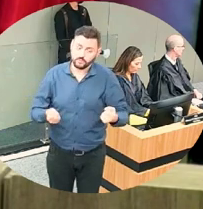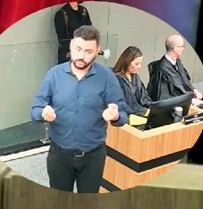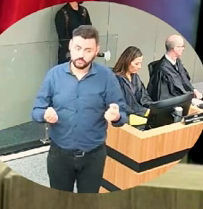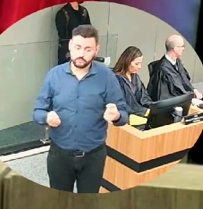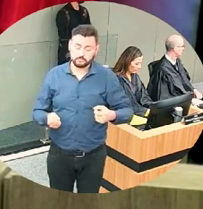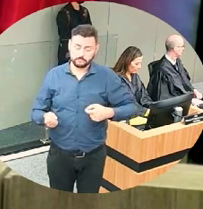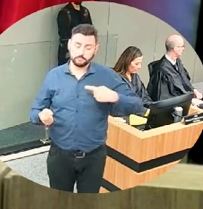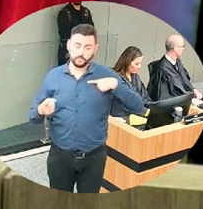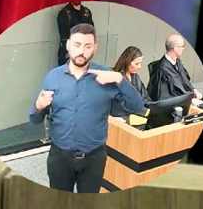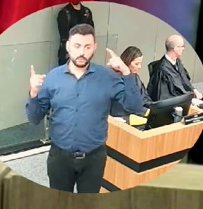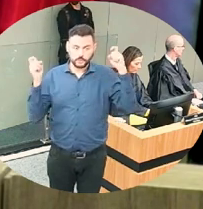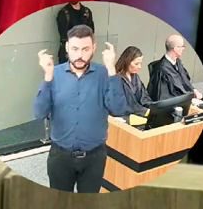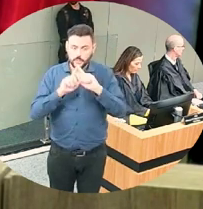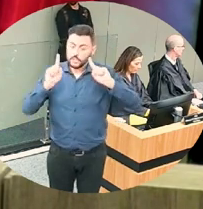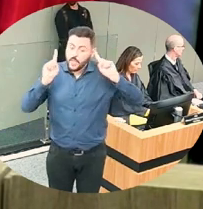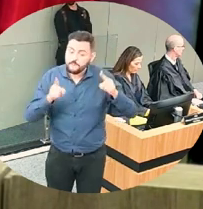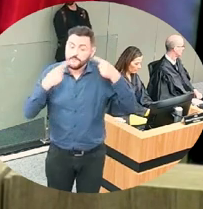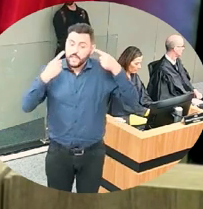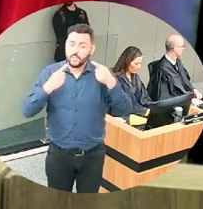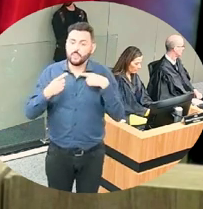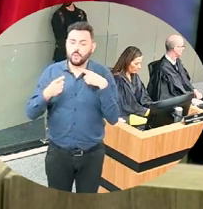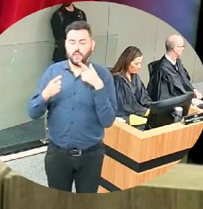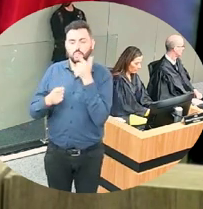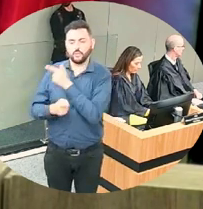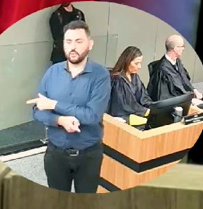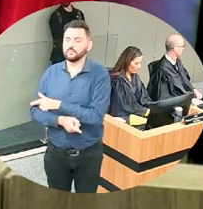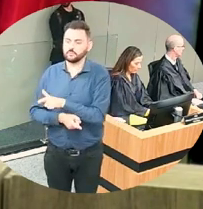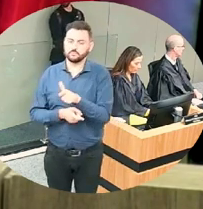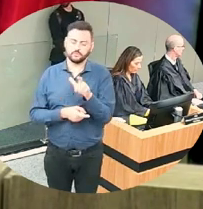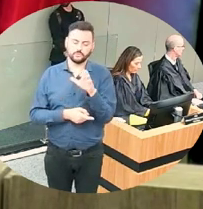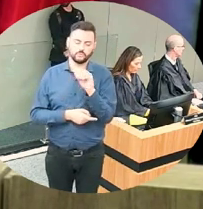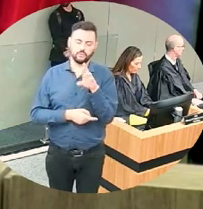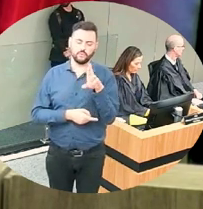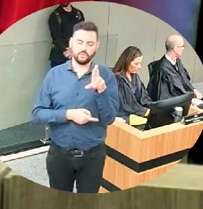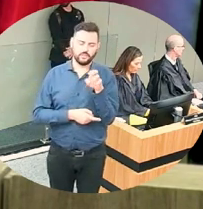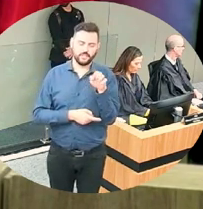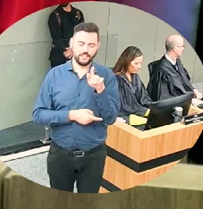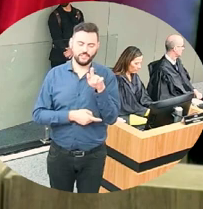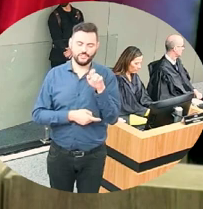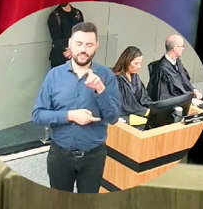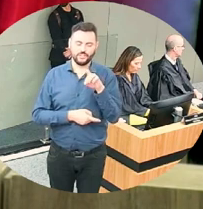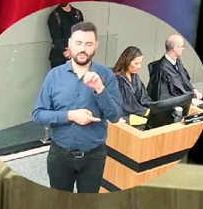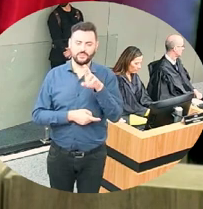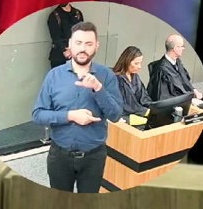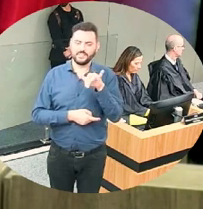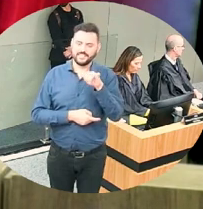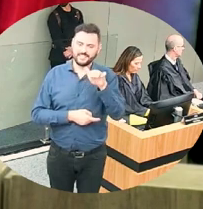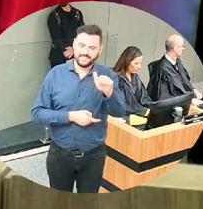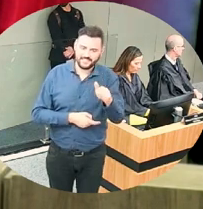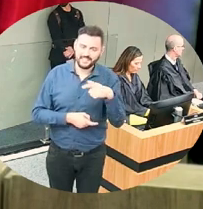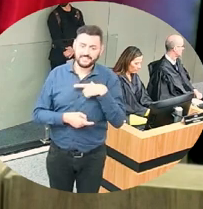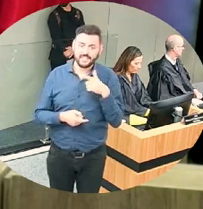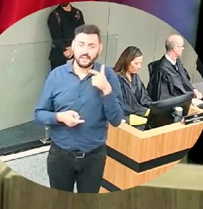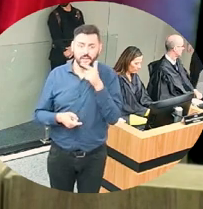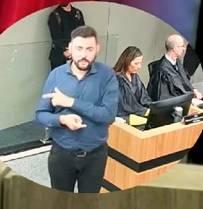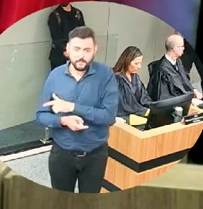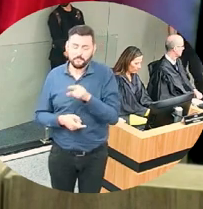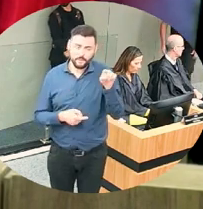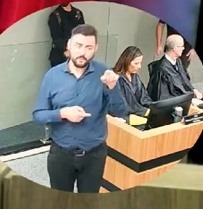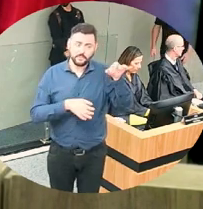desafiadora porém imprescindível tarefa da corregedoria na vivência republicana na administração da